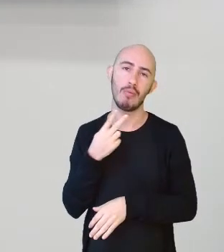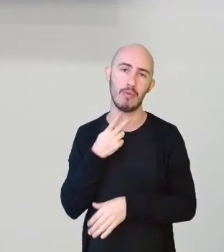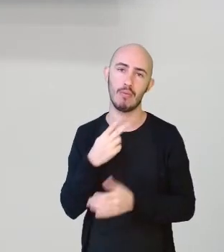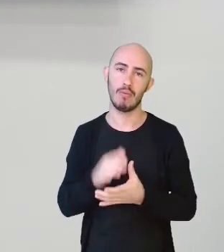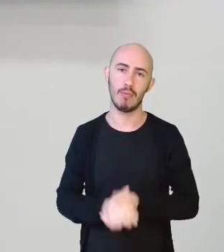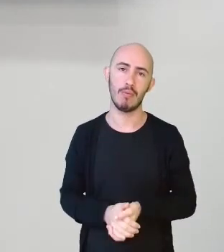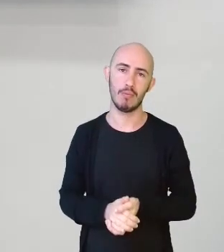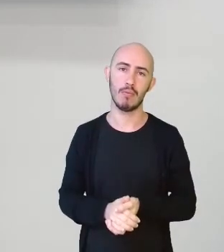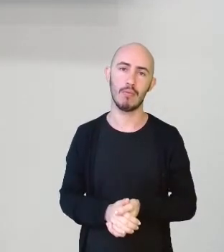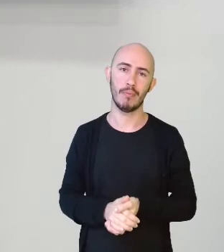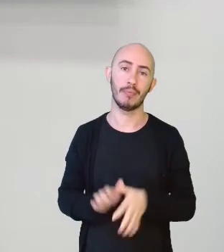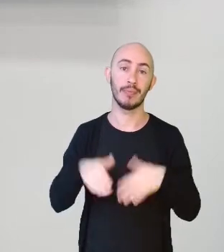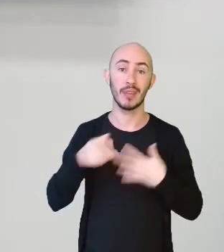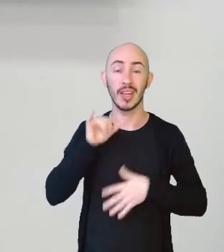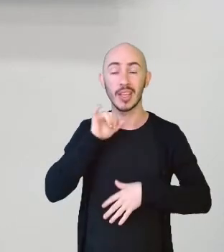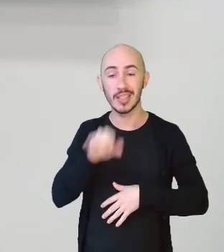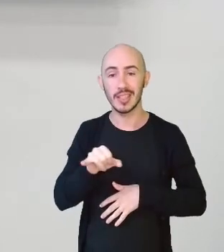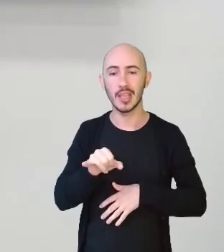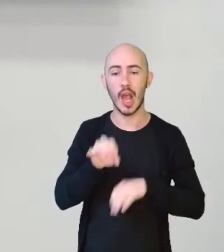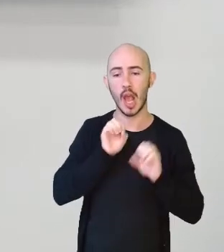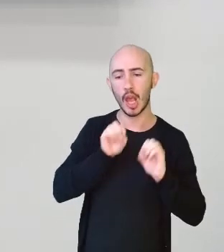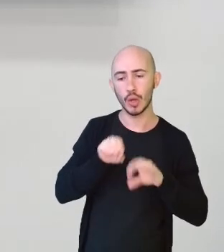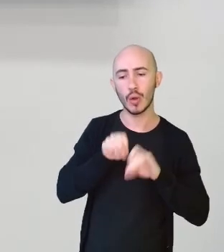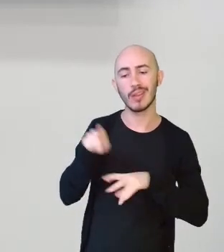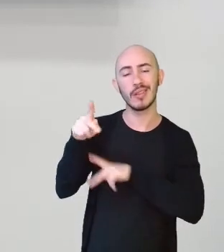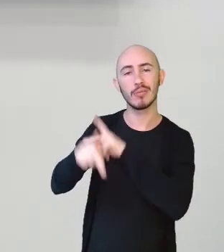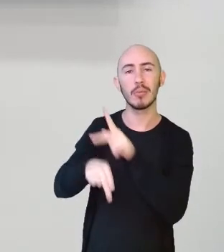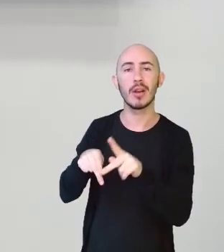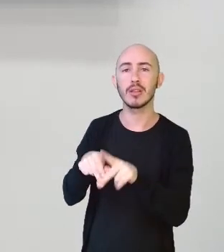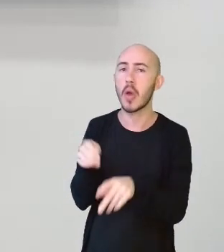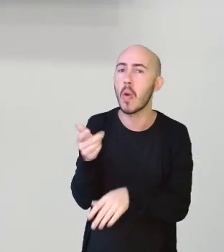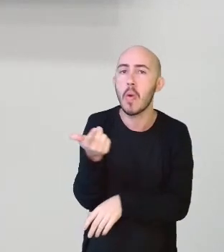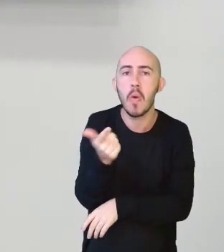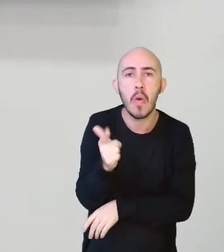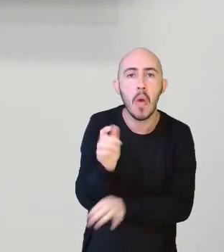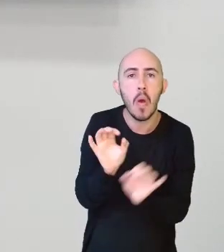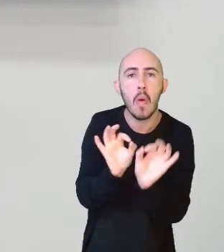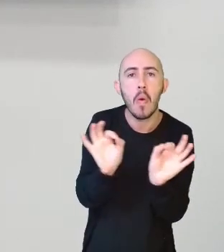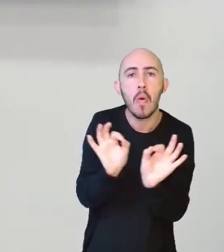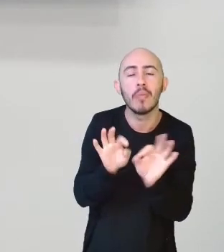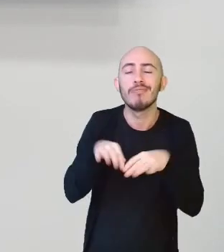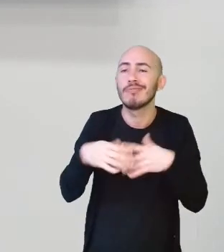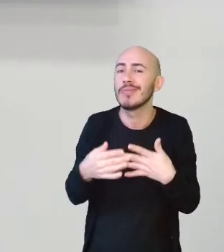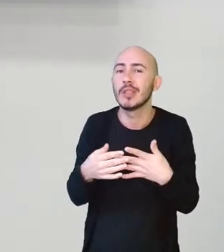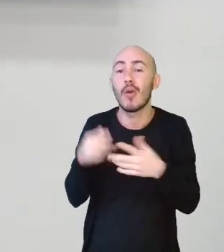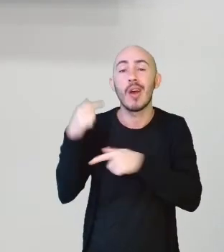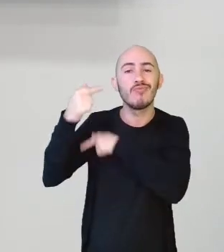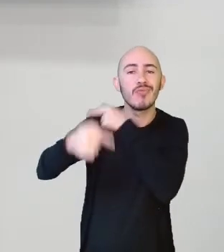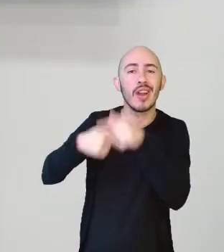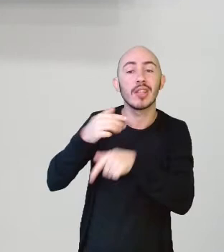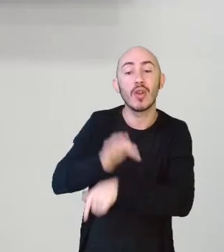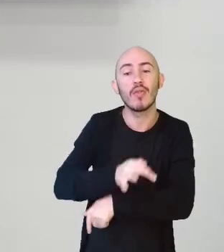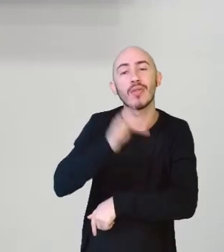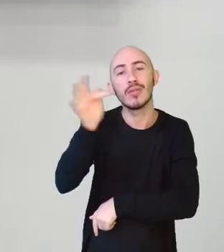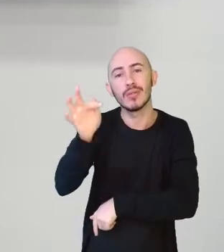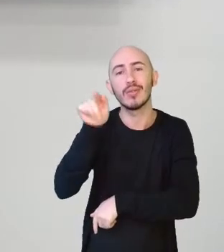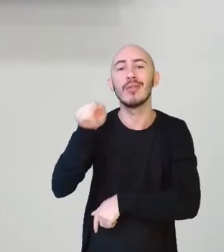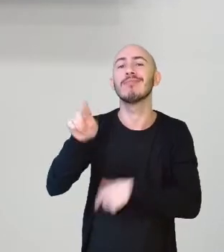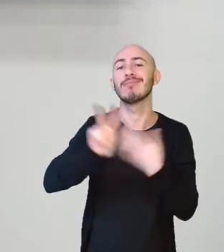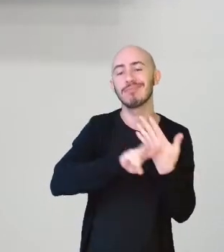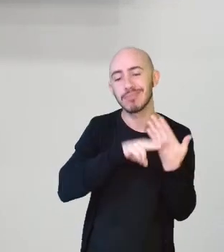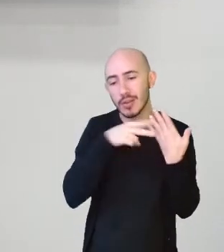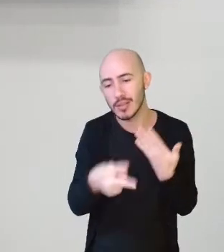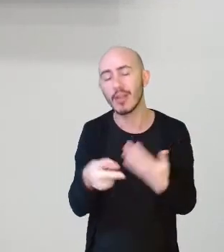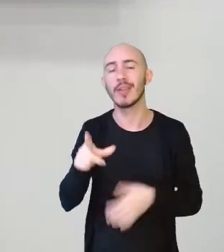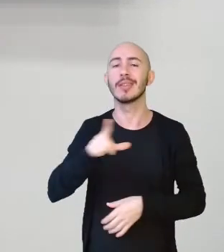Desperdiçada. Sem essa educação do povo, a geração atual e as futuras sofrerão as consequências